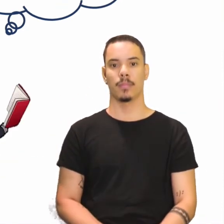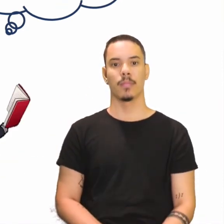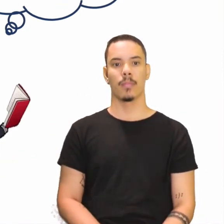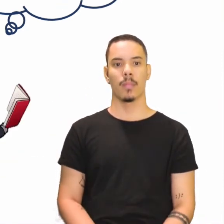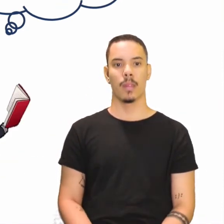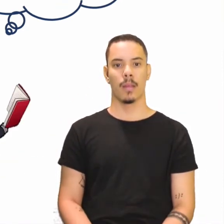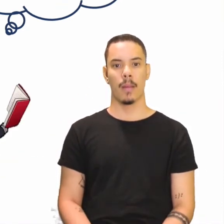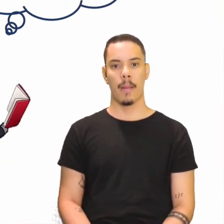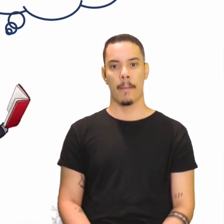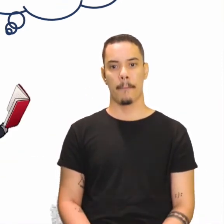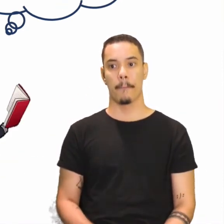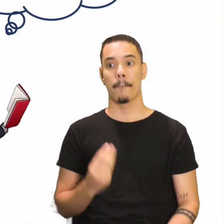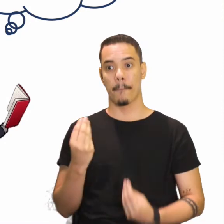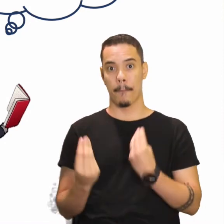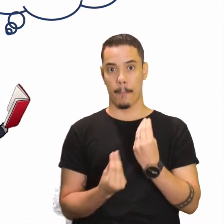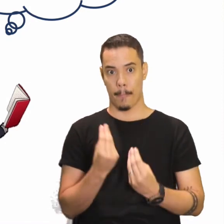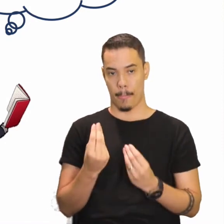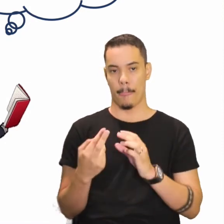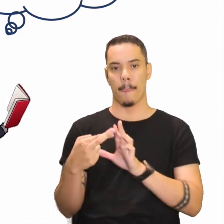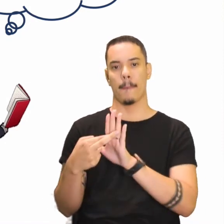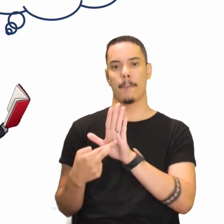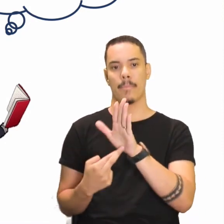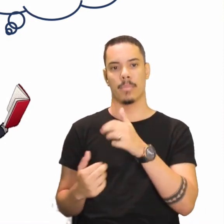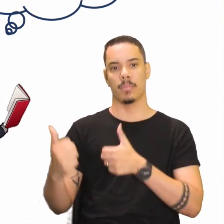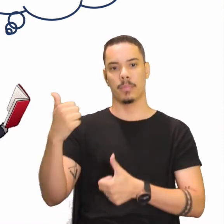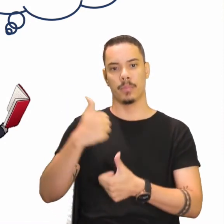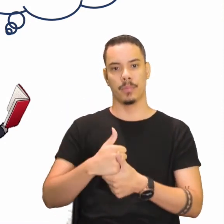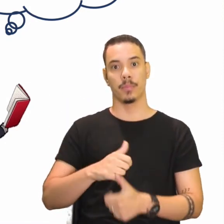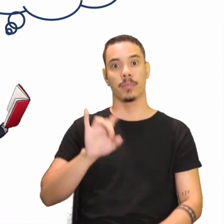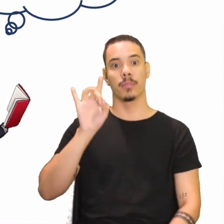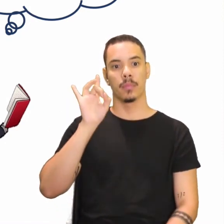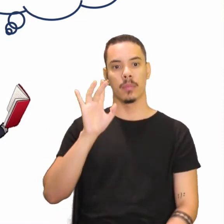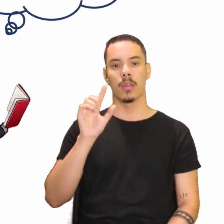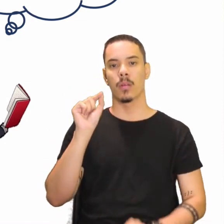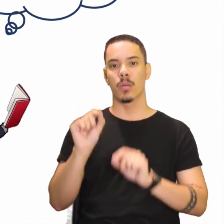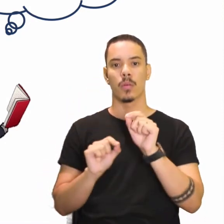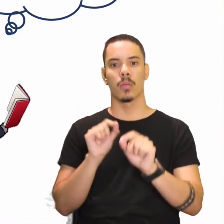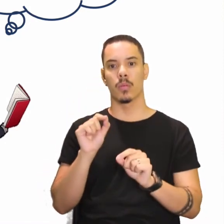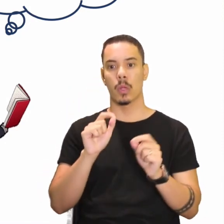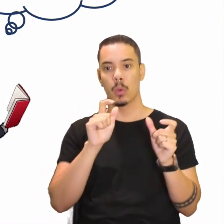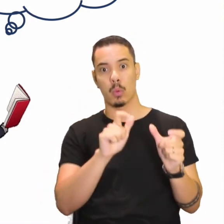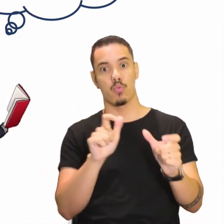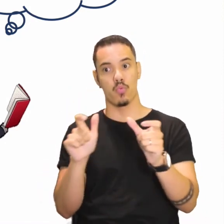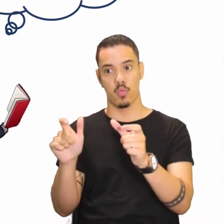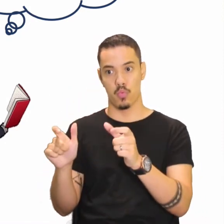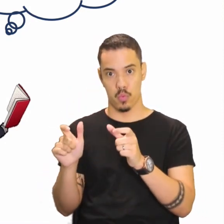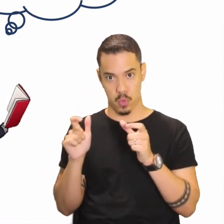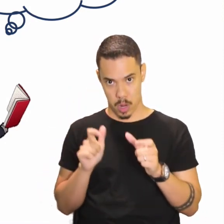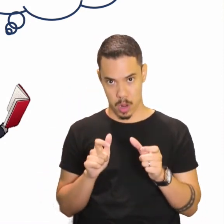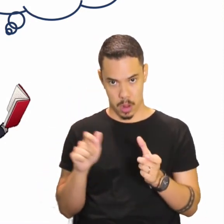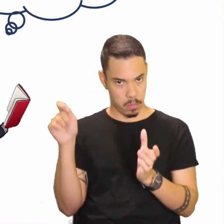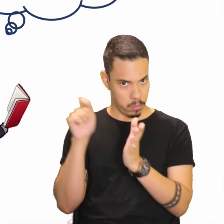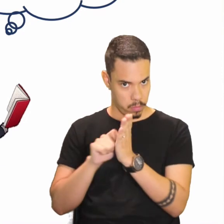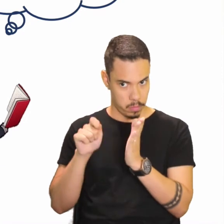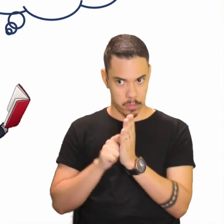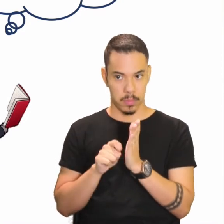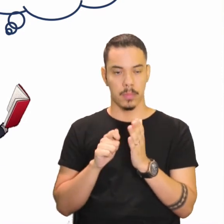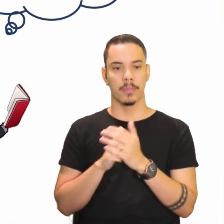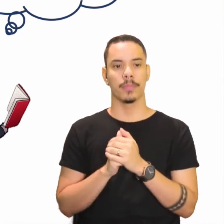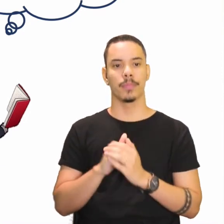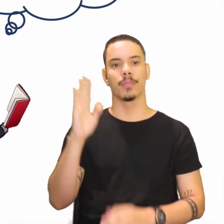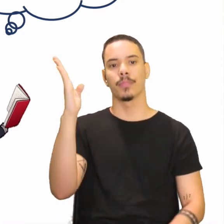agora, como que, olha só, o onde é apenas para substituir o quê? Lugares. Então, tome nota aí, ó.